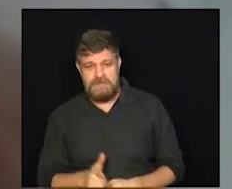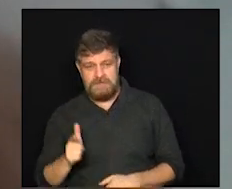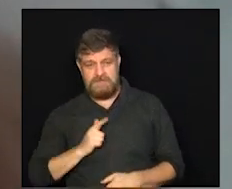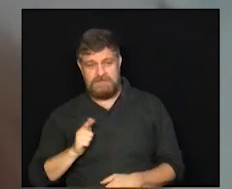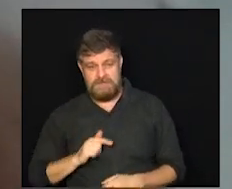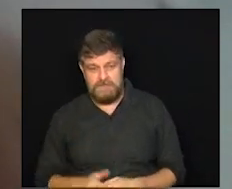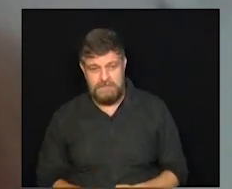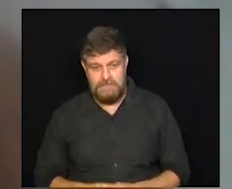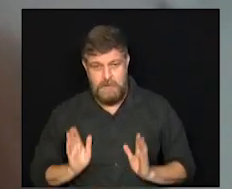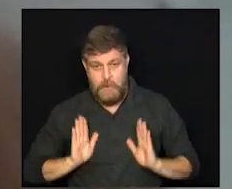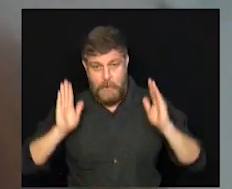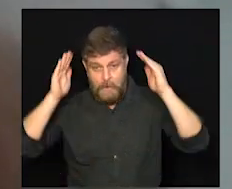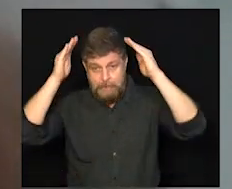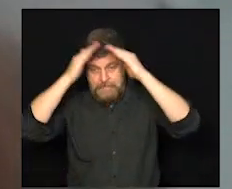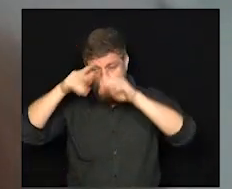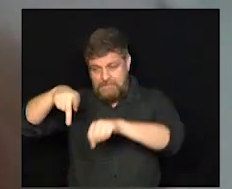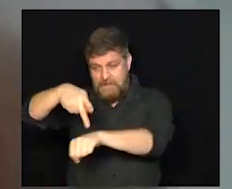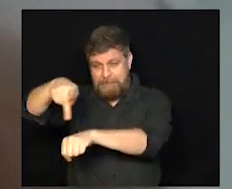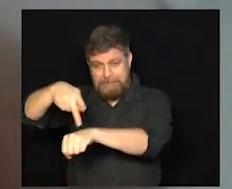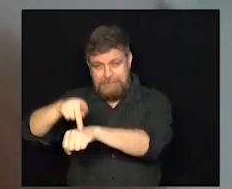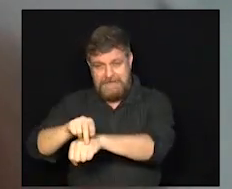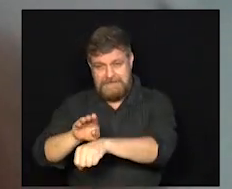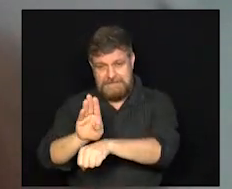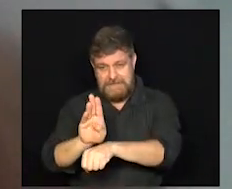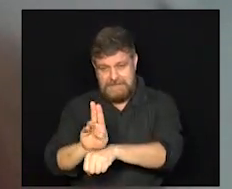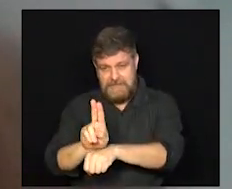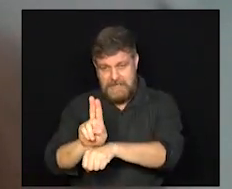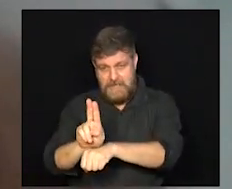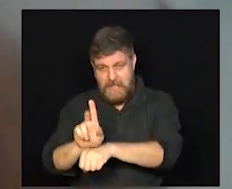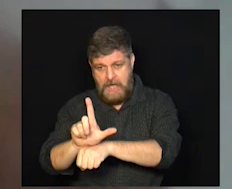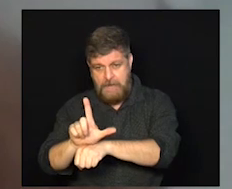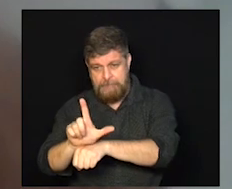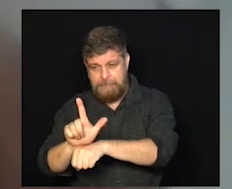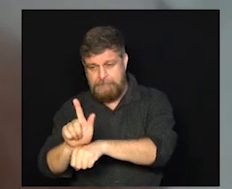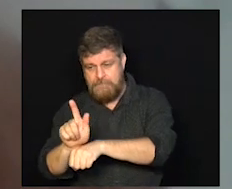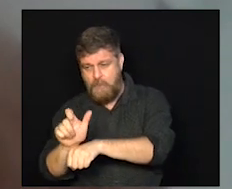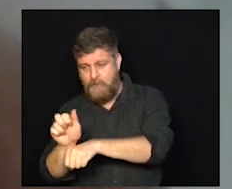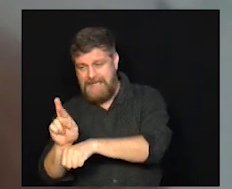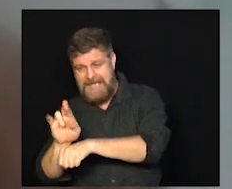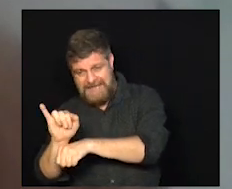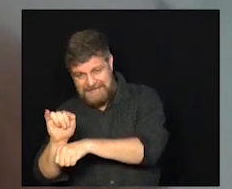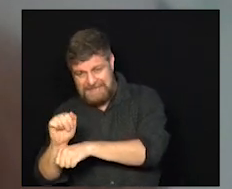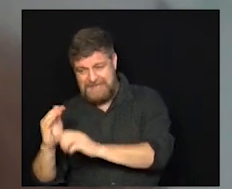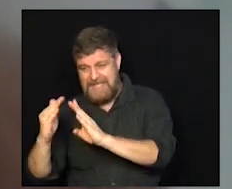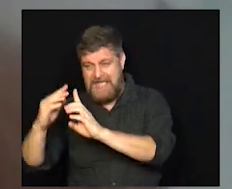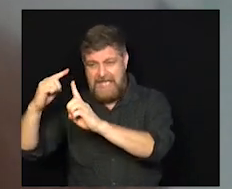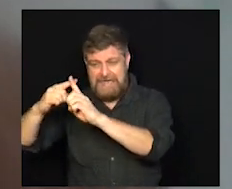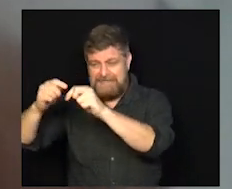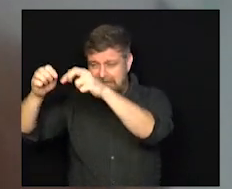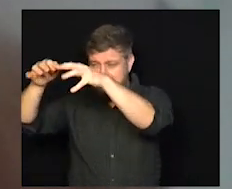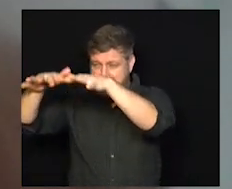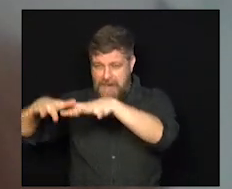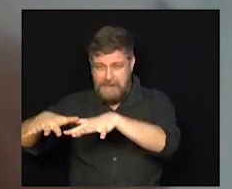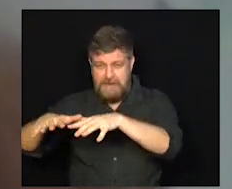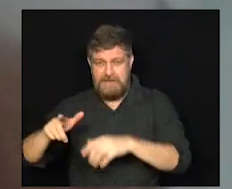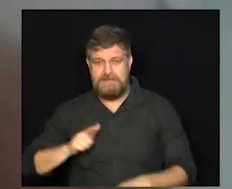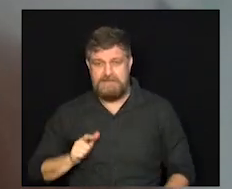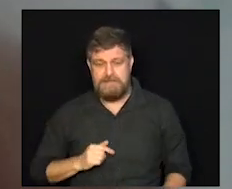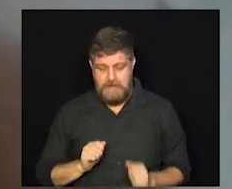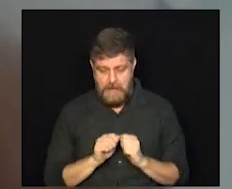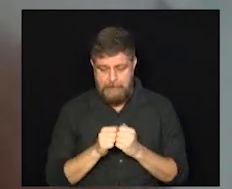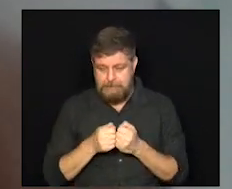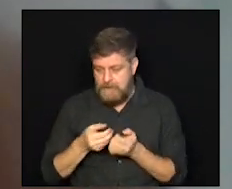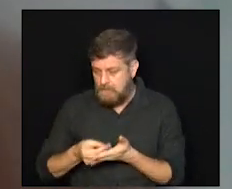Bulgária, e teve um terremoto que a igreja ortodoxa foi destruída. E quando ele foi levar pão para eles que estavam chegando na